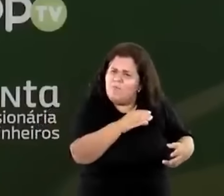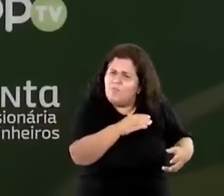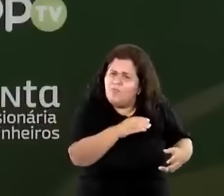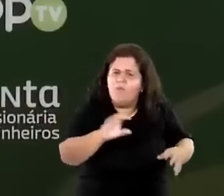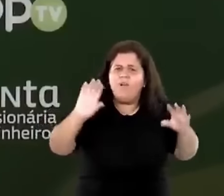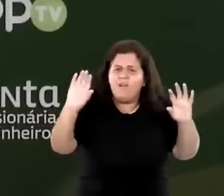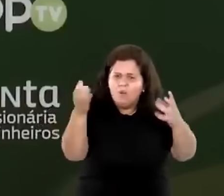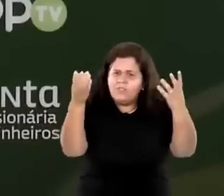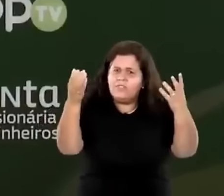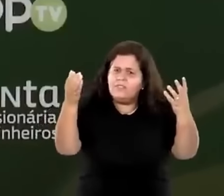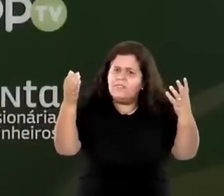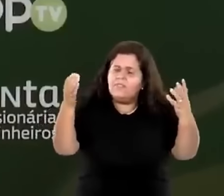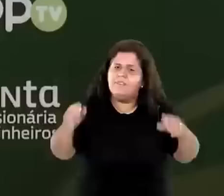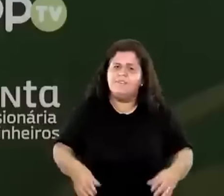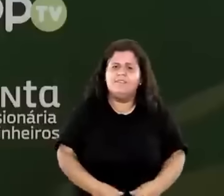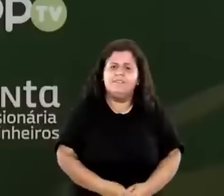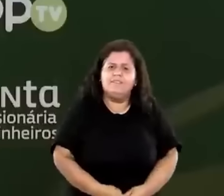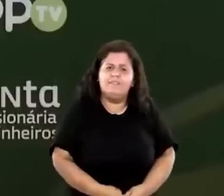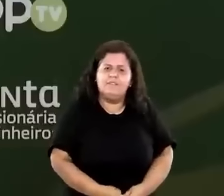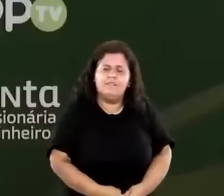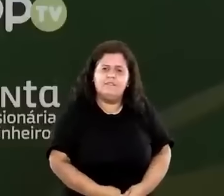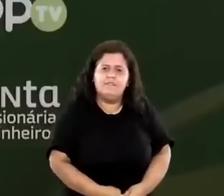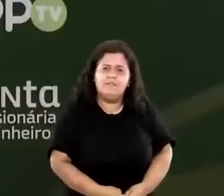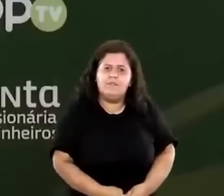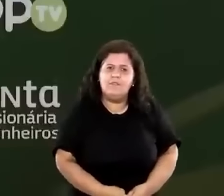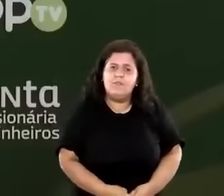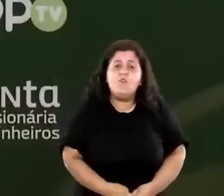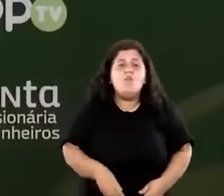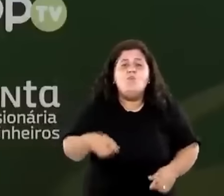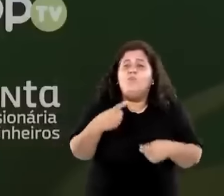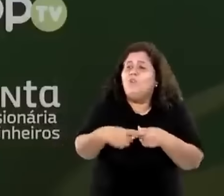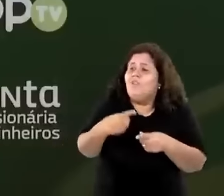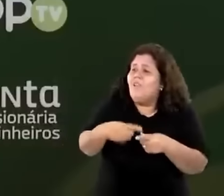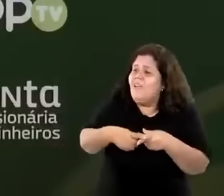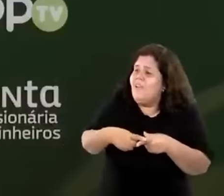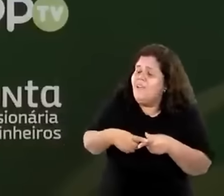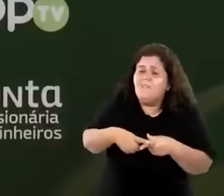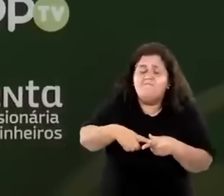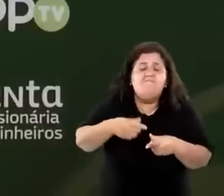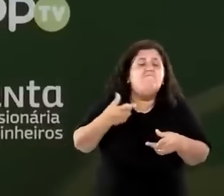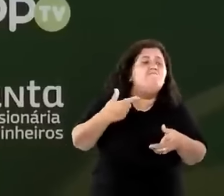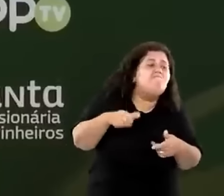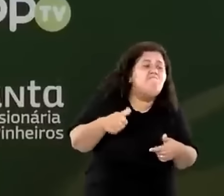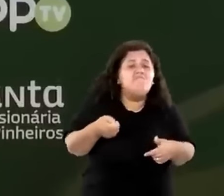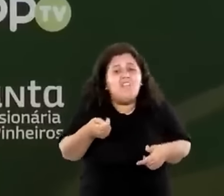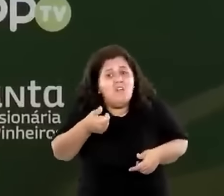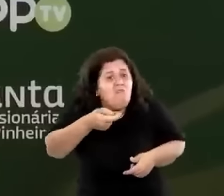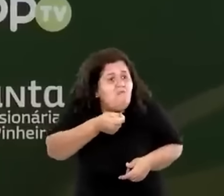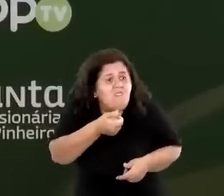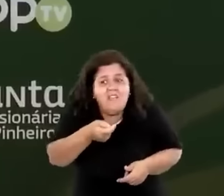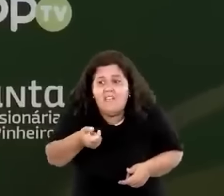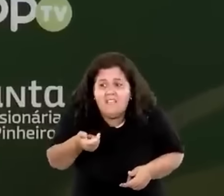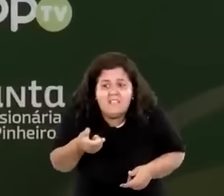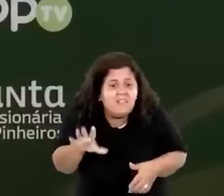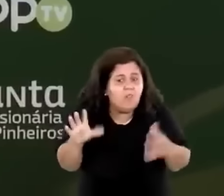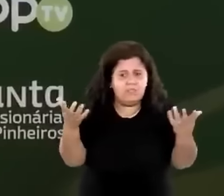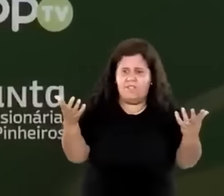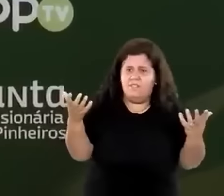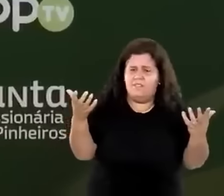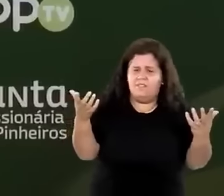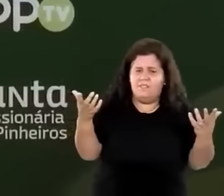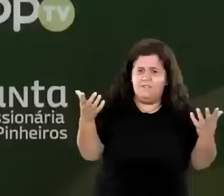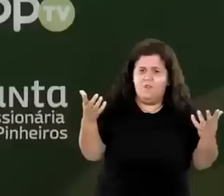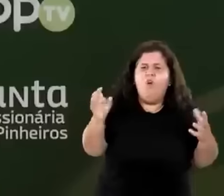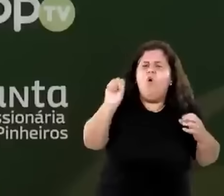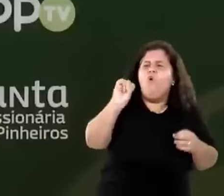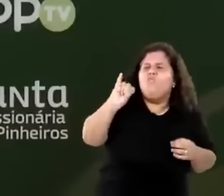acontecer eu gosto dessa expressão porque não é que as coisas talvez aconteçam se os astros